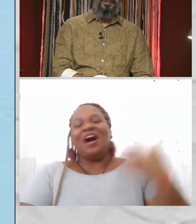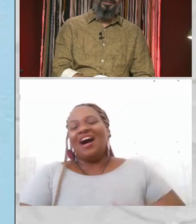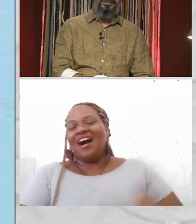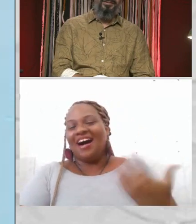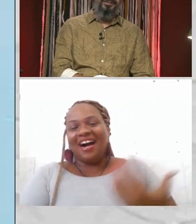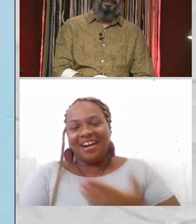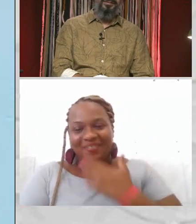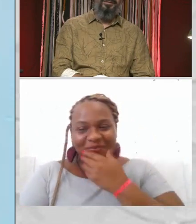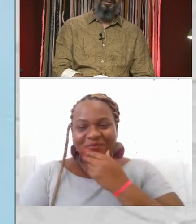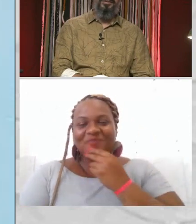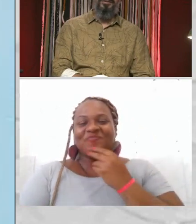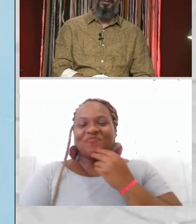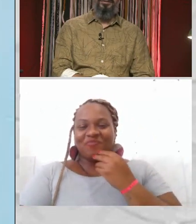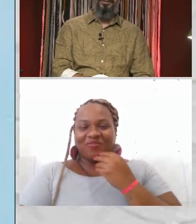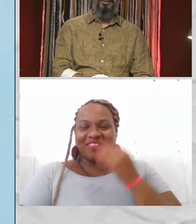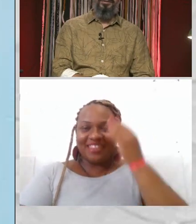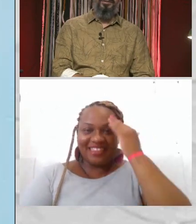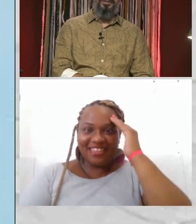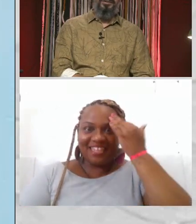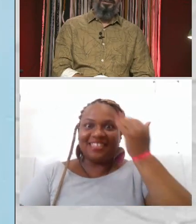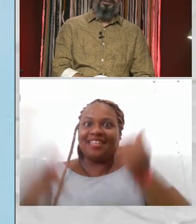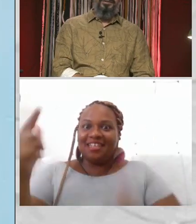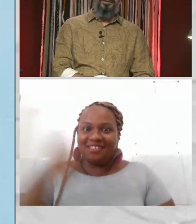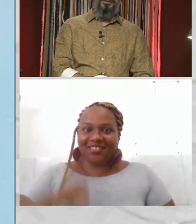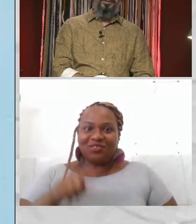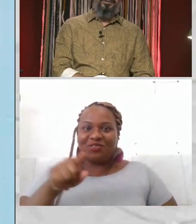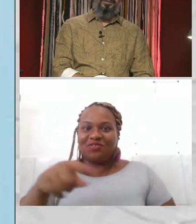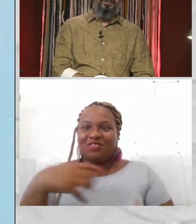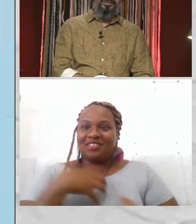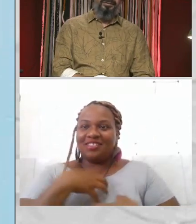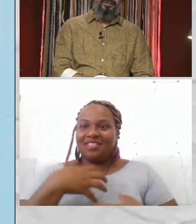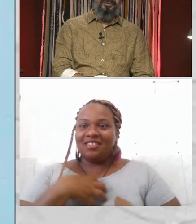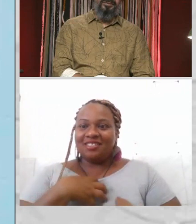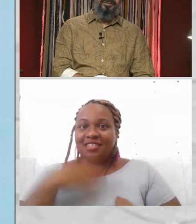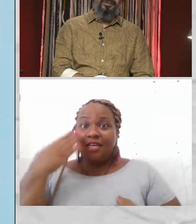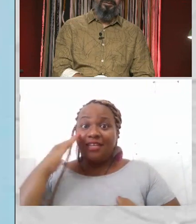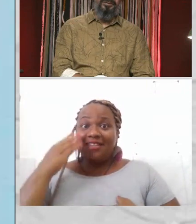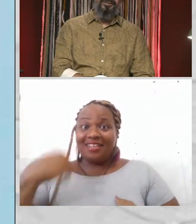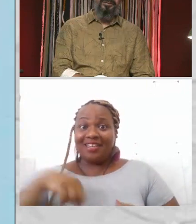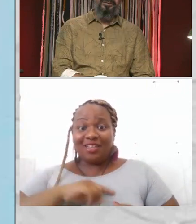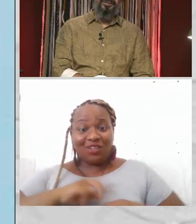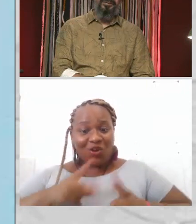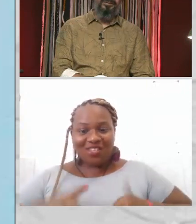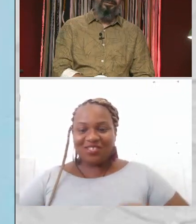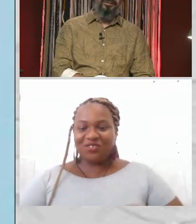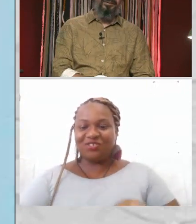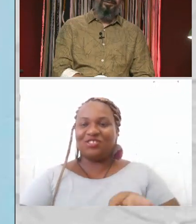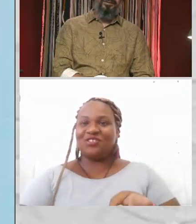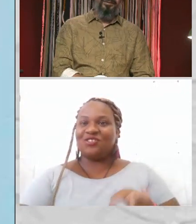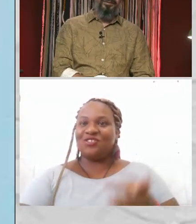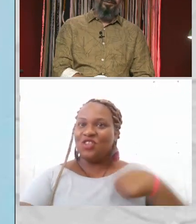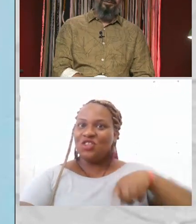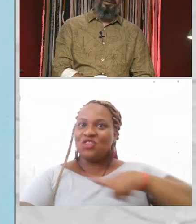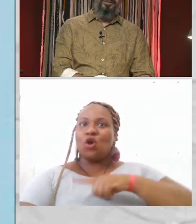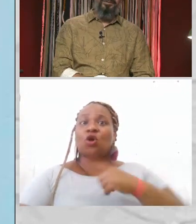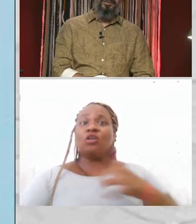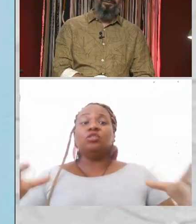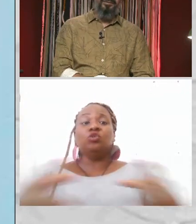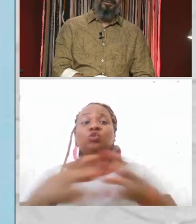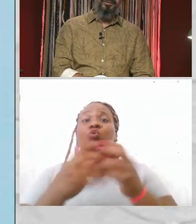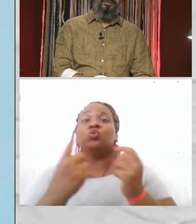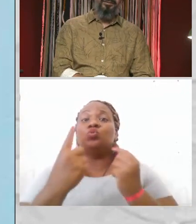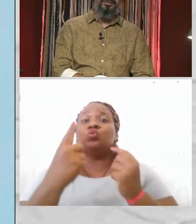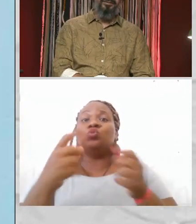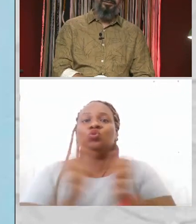Entender, mais uma vez, com sua fala, é entender que nós somos continuidade, nós somos diáspora, nós somos um só. Nós somos